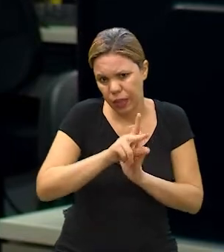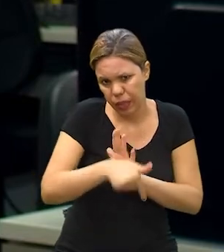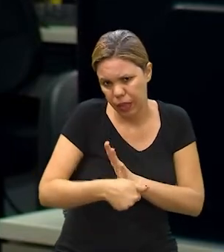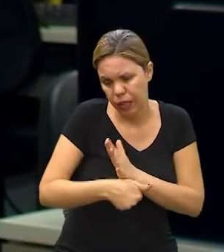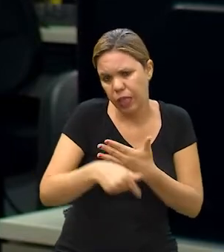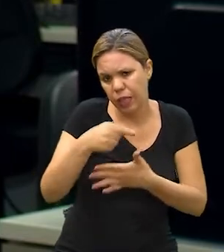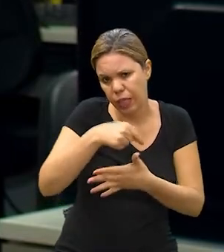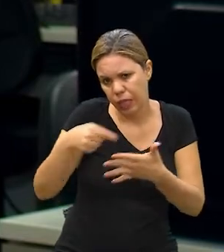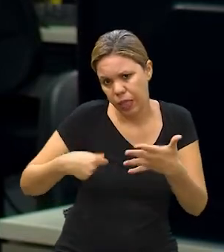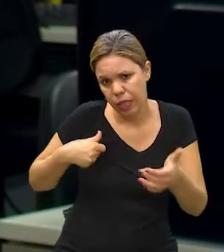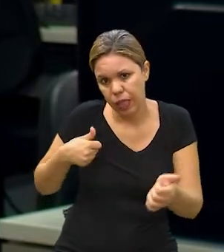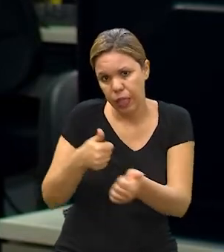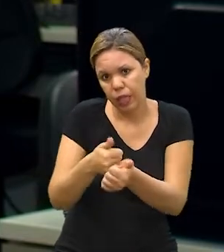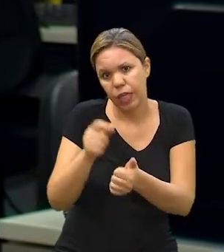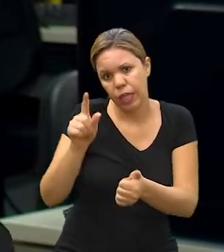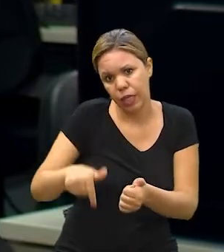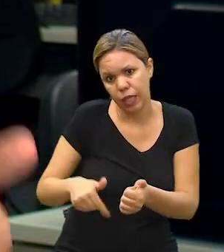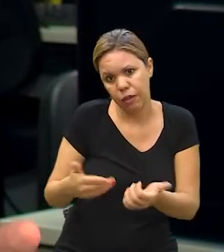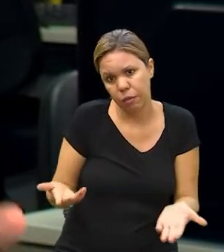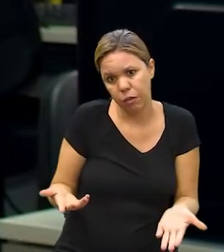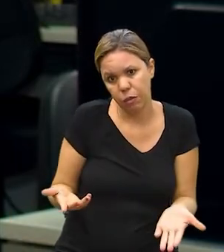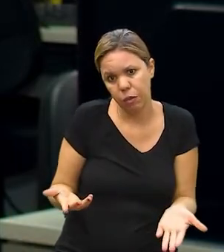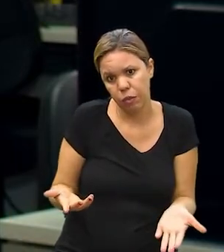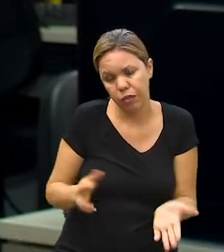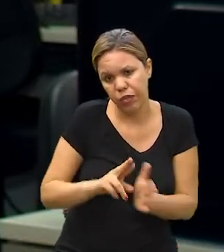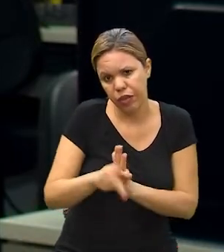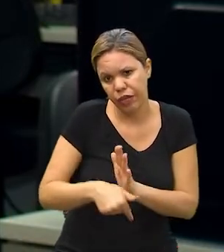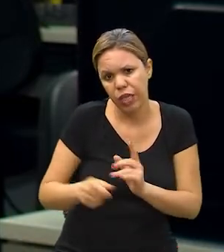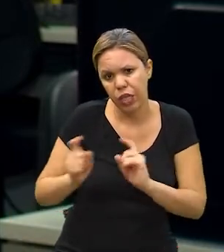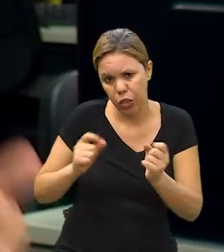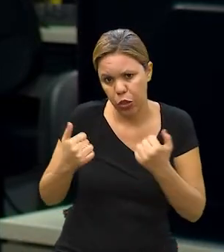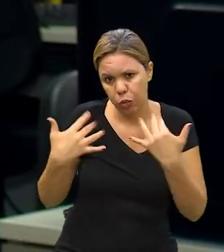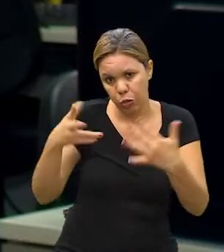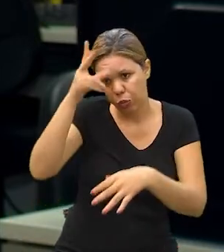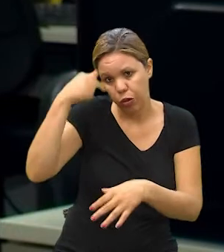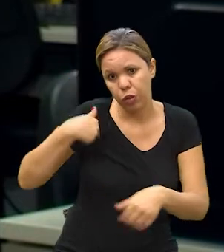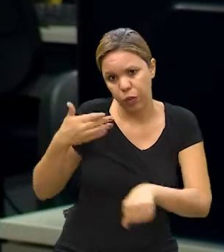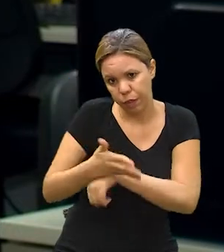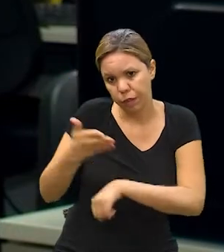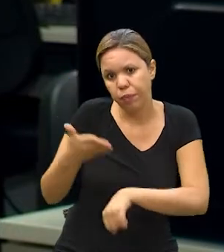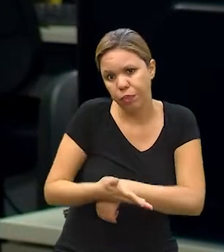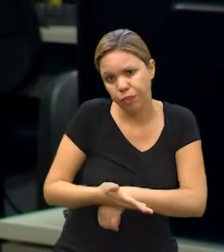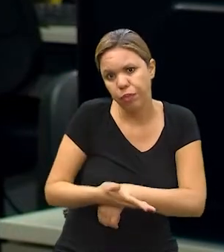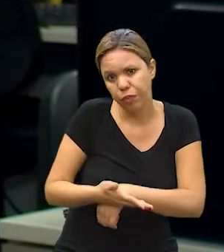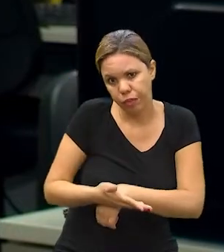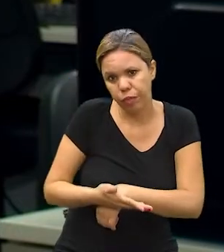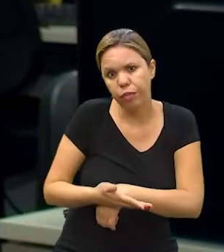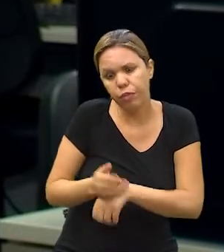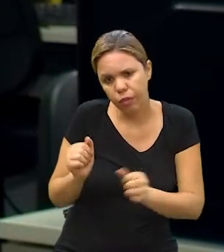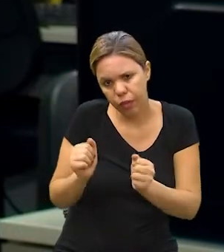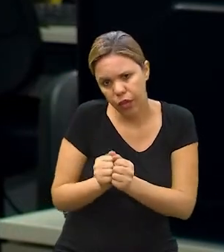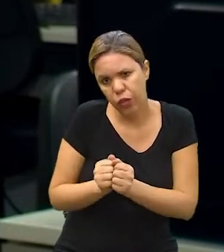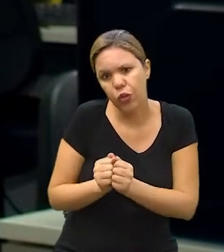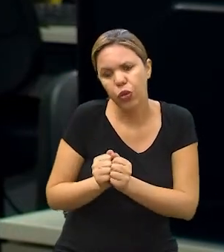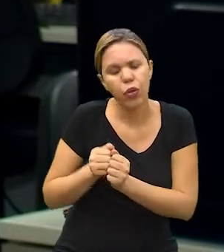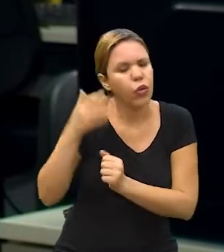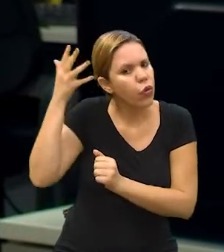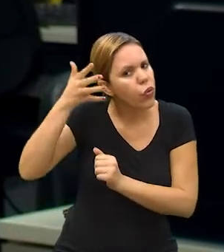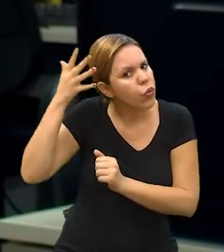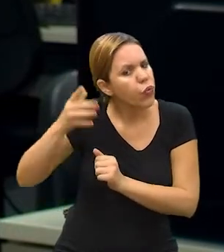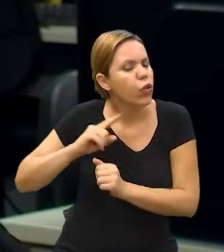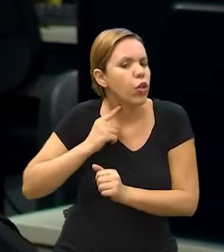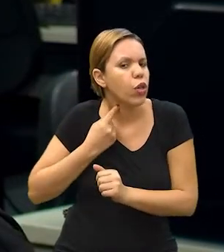gente está de novo acompanhando também essa questão. Houve várias audiências públicas das quais eu participei. A gente participa junto do Fórum Lixo e Cidadania,